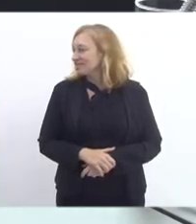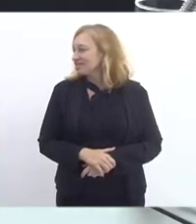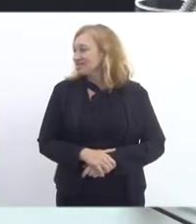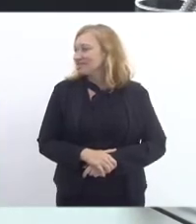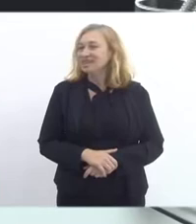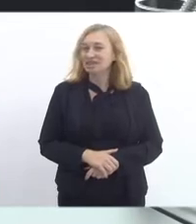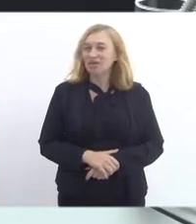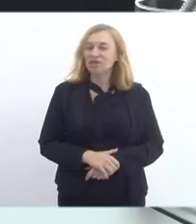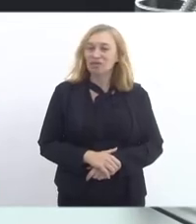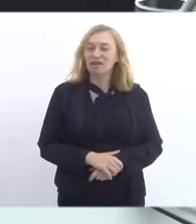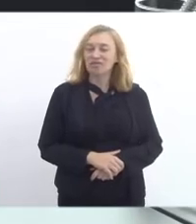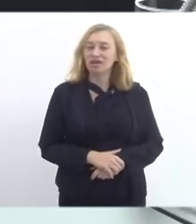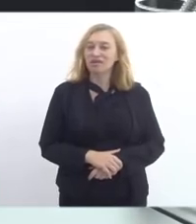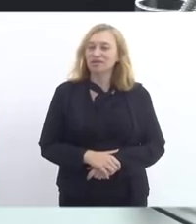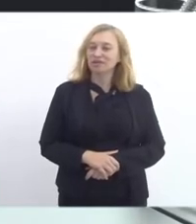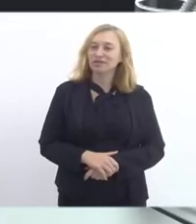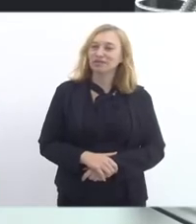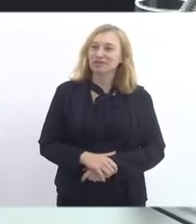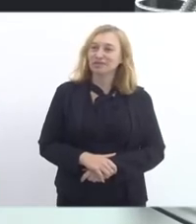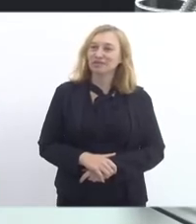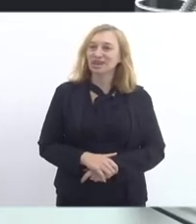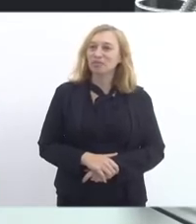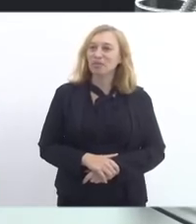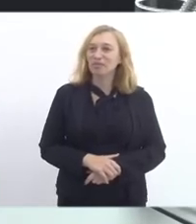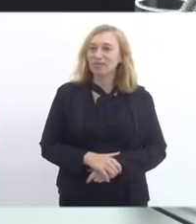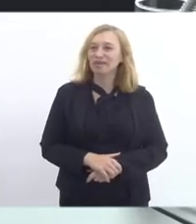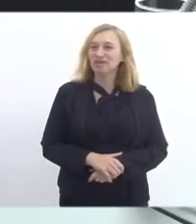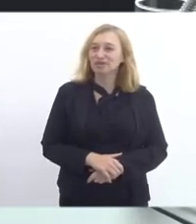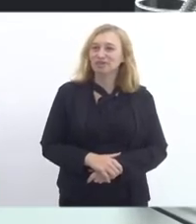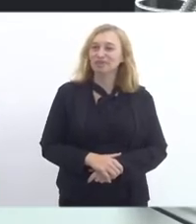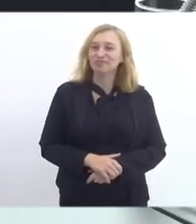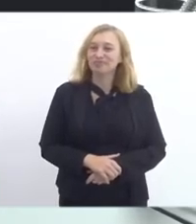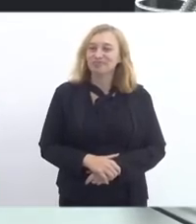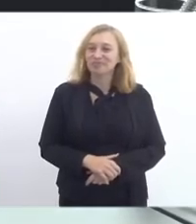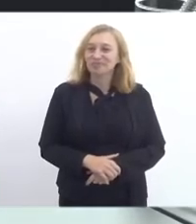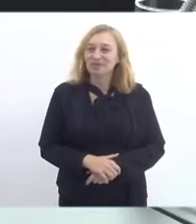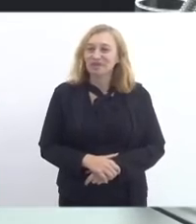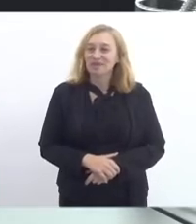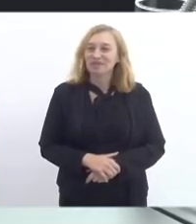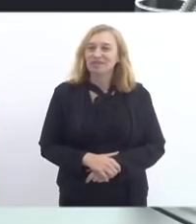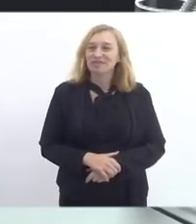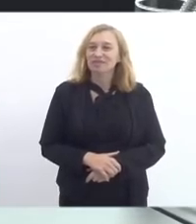Deputado Luiz Paulo, para discutir. Só um minutinho que eu vou aqui ao pai dos burros.